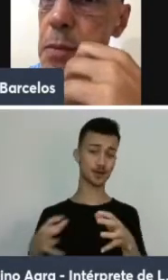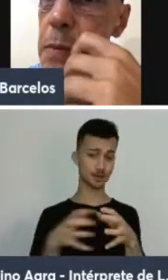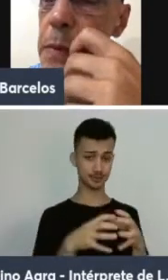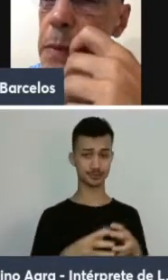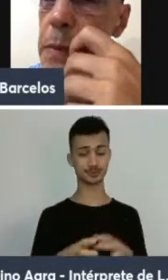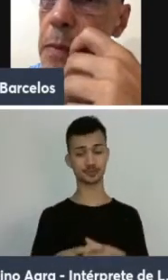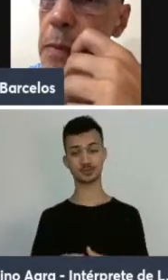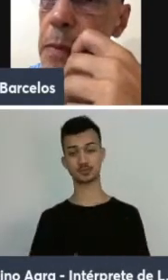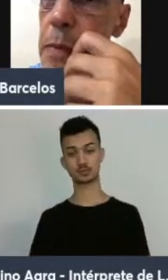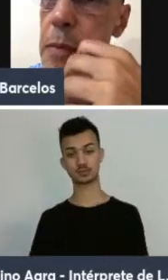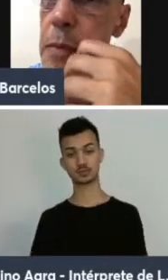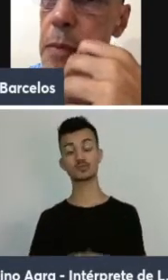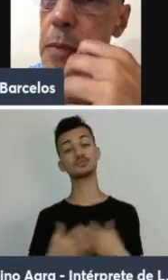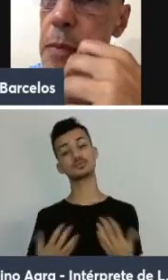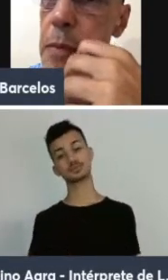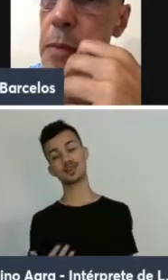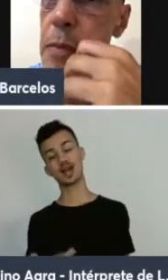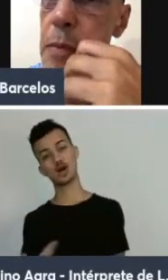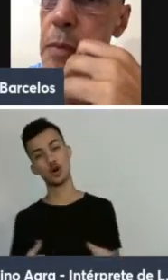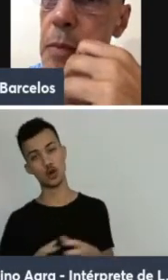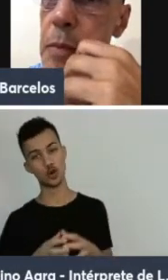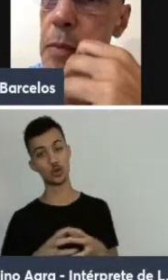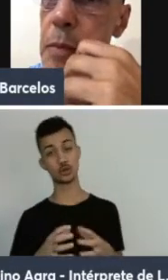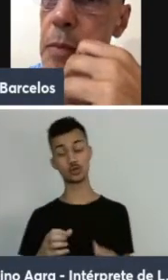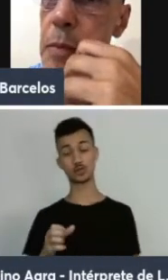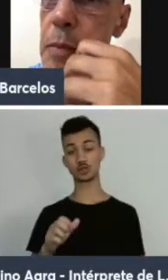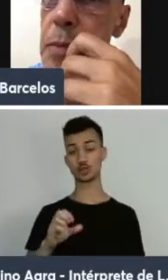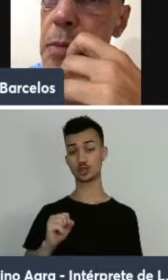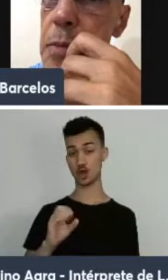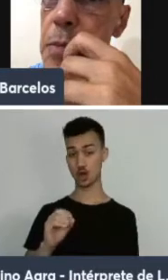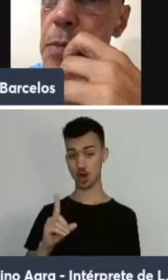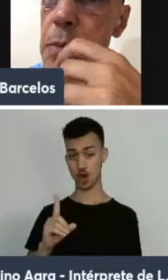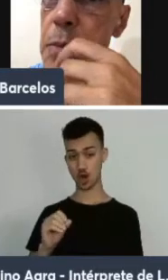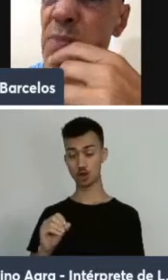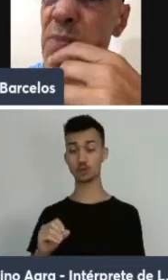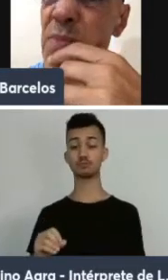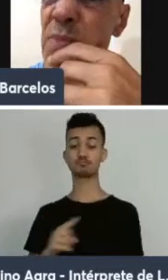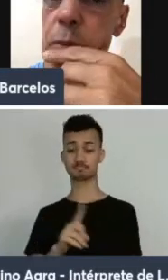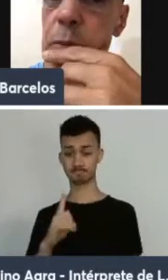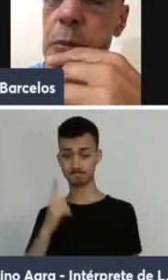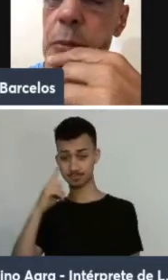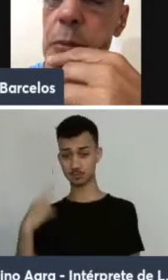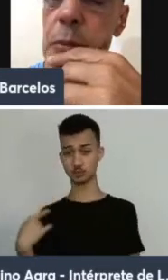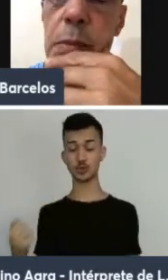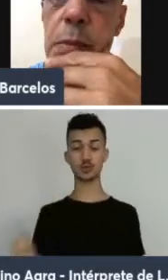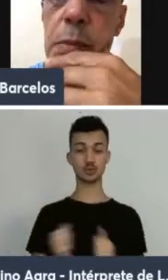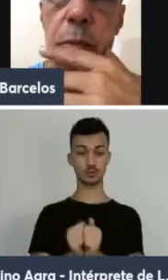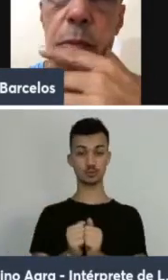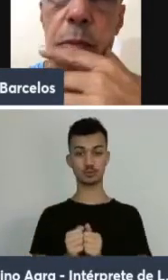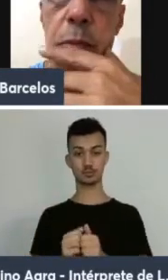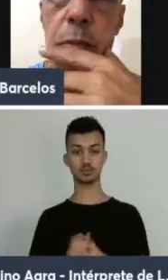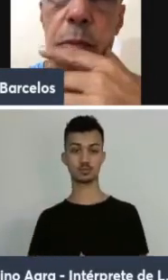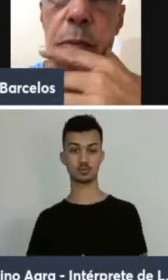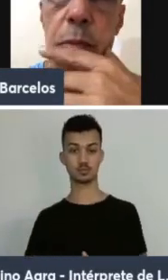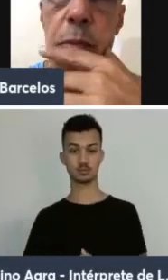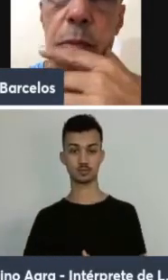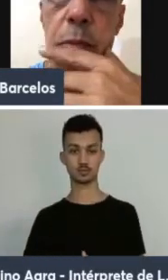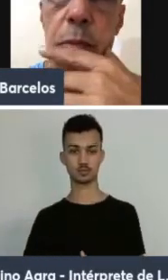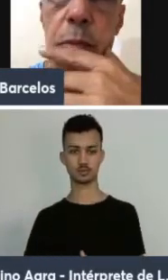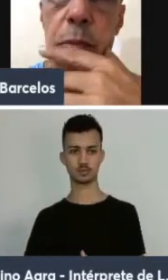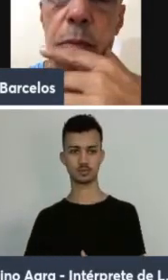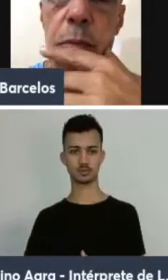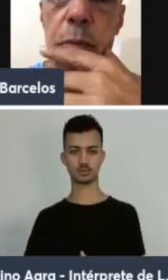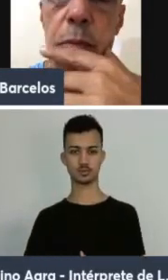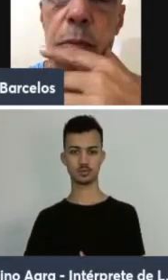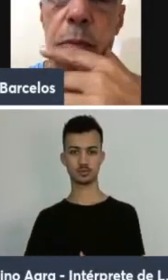através do grupo Somos, dentro do Somos, só para terem uma ideia, eu não sei se dá tempo para falar isso. Quanto tempo eu